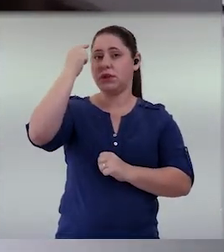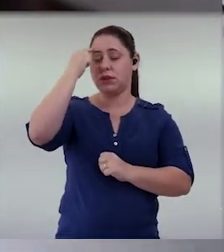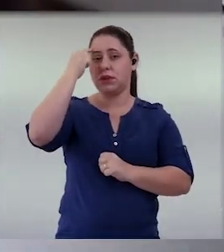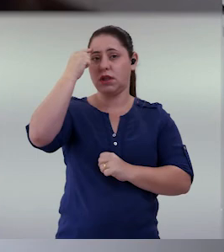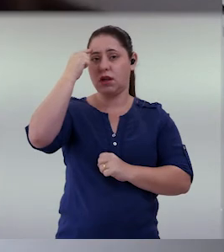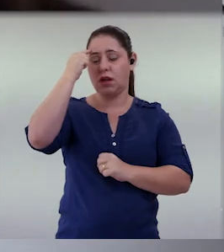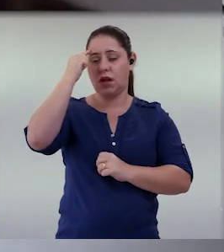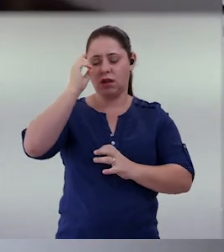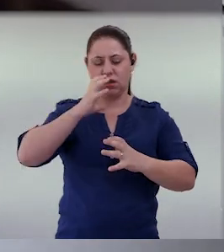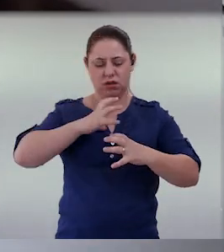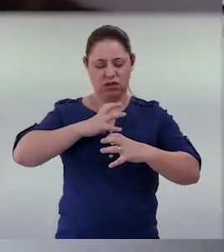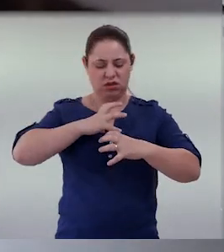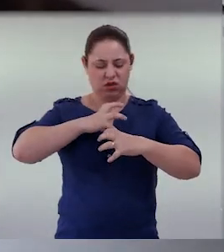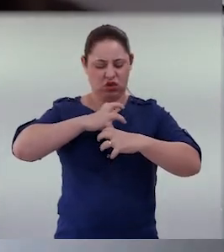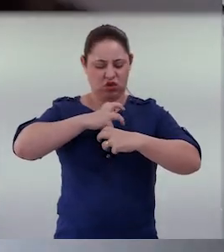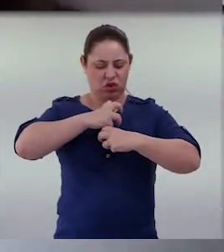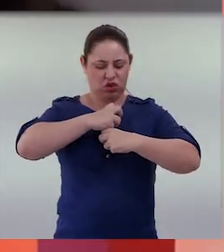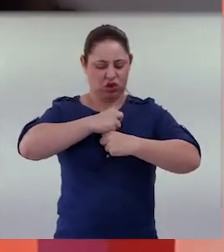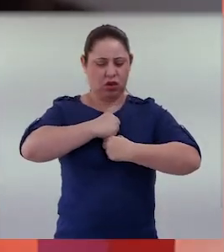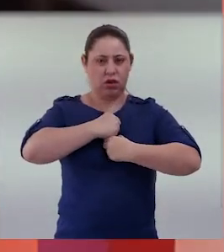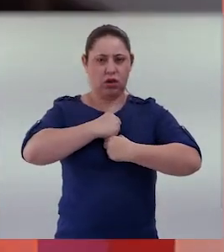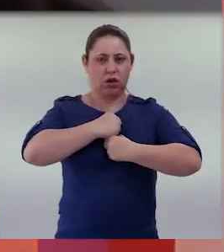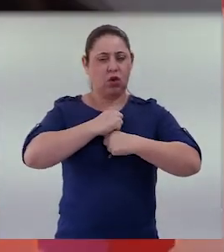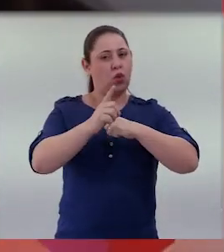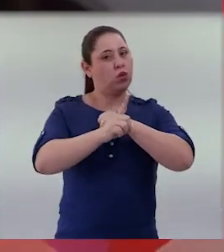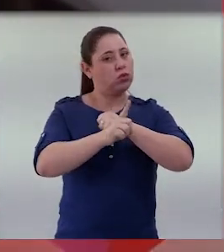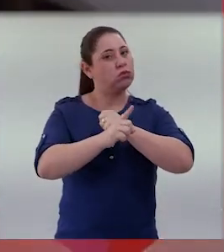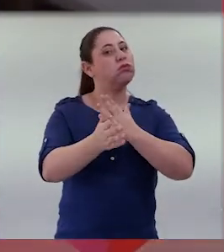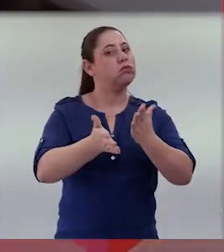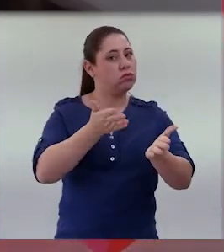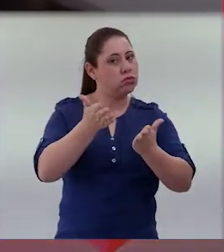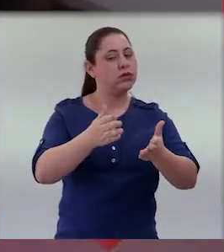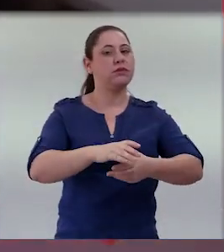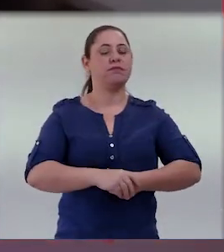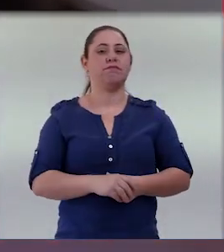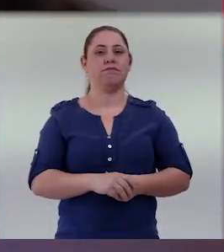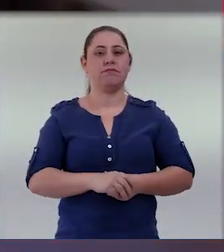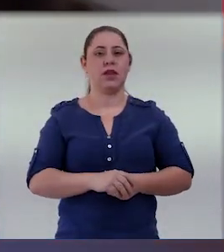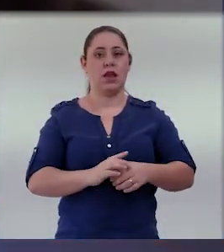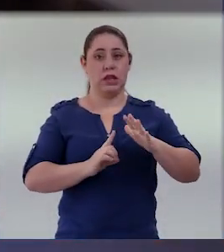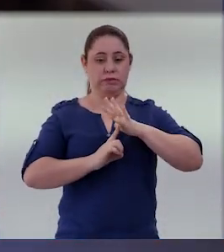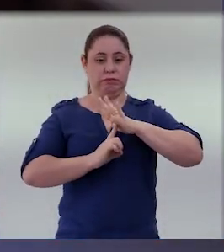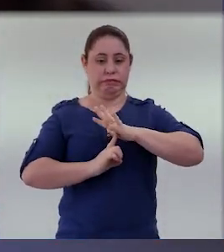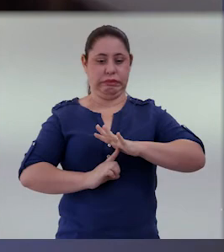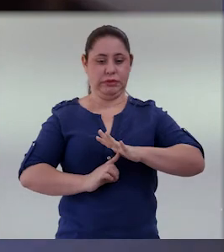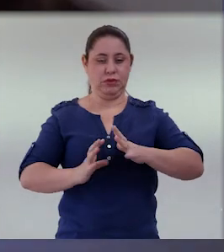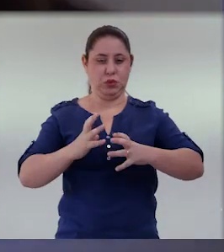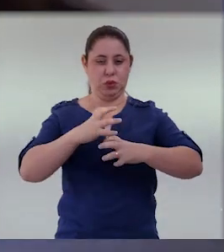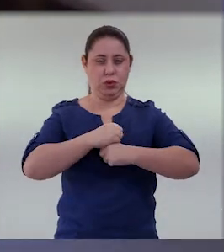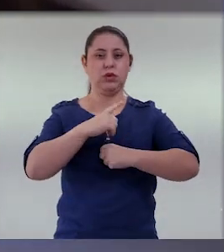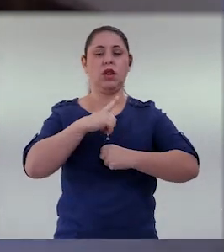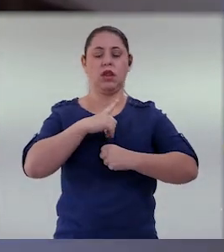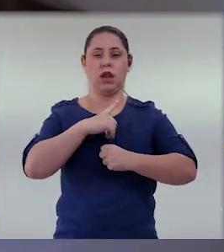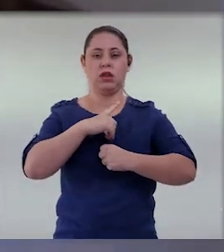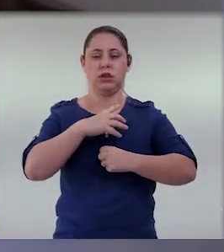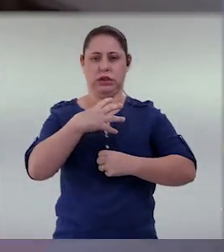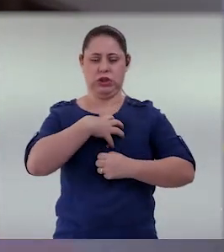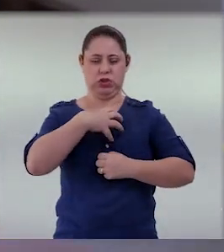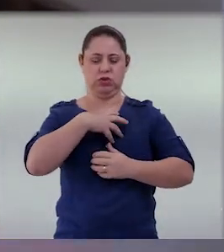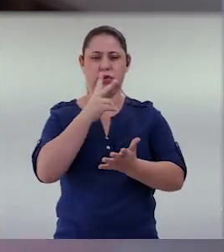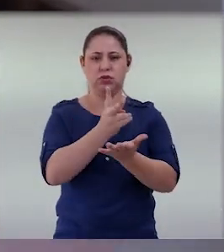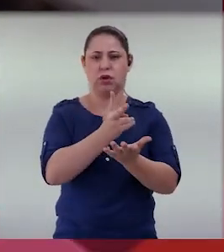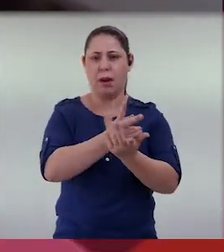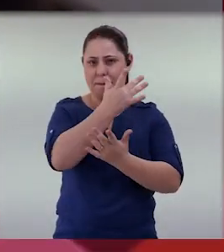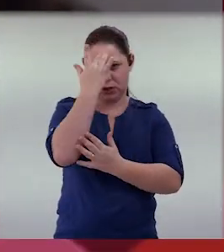a gente já pode pensar aí numa depressão e num tratamento em relação a isso. Então, a depressão, ela apresenta